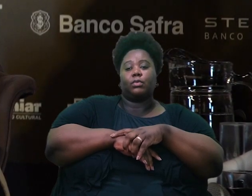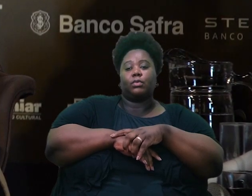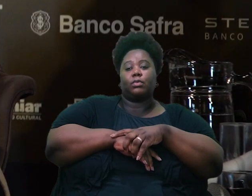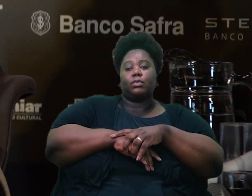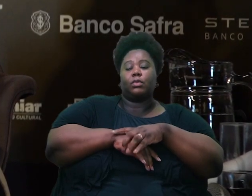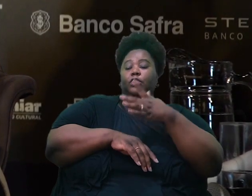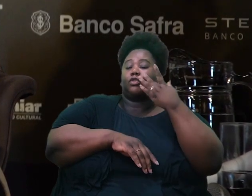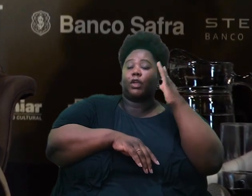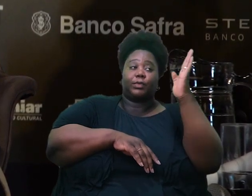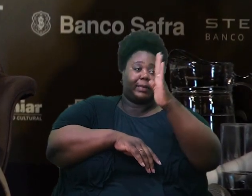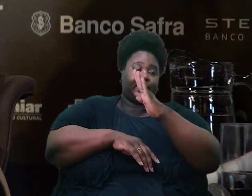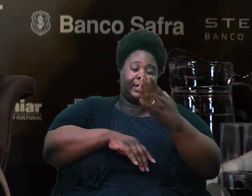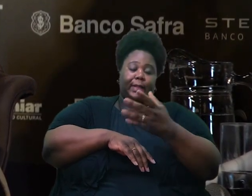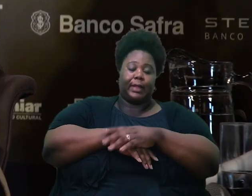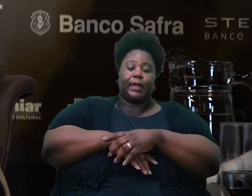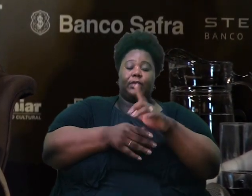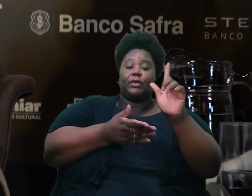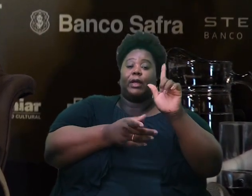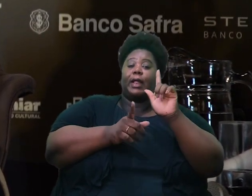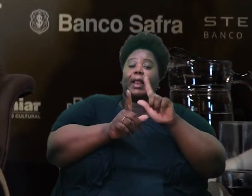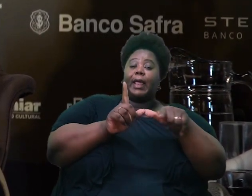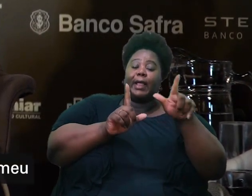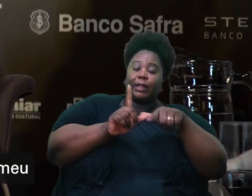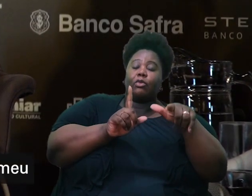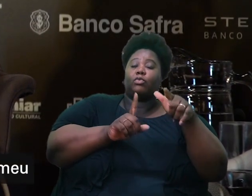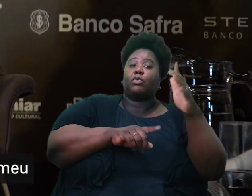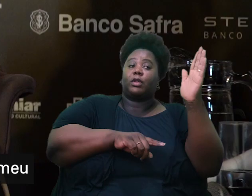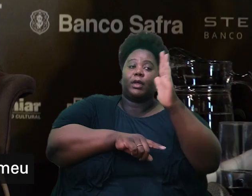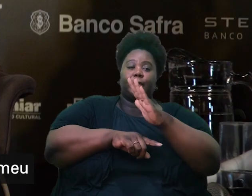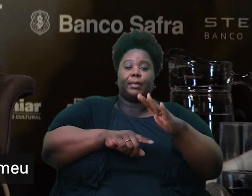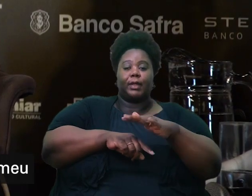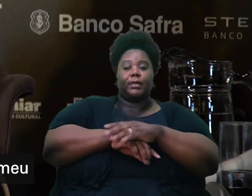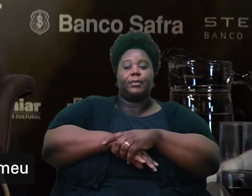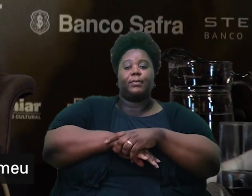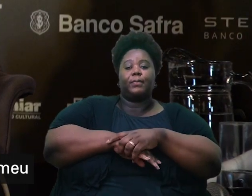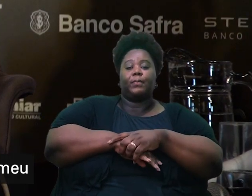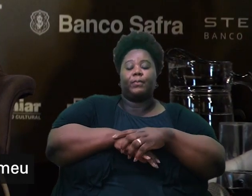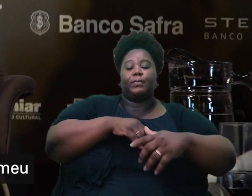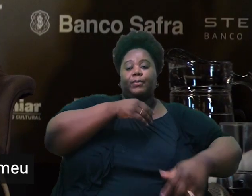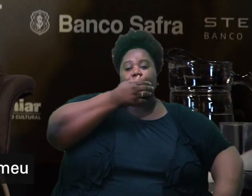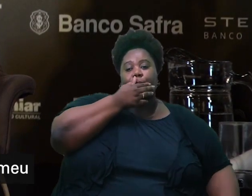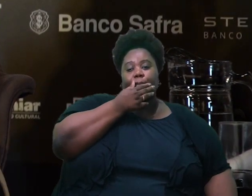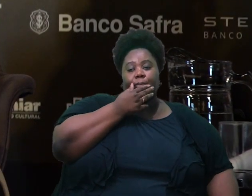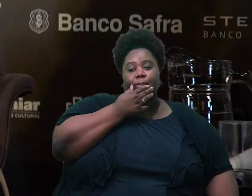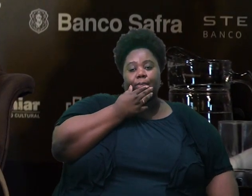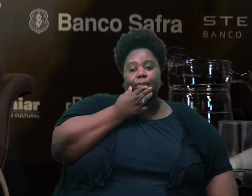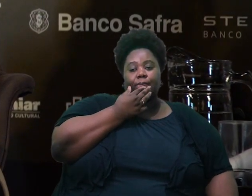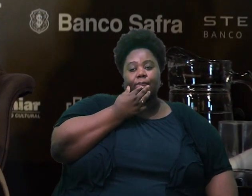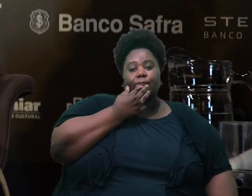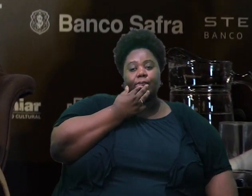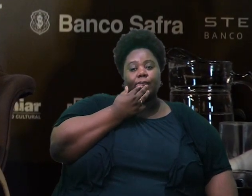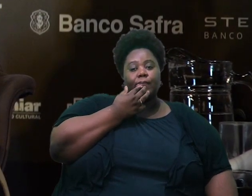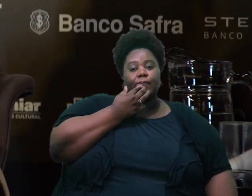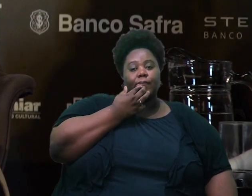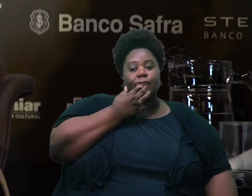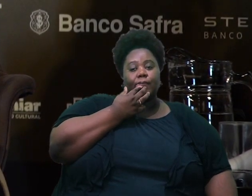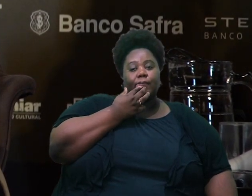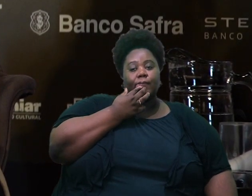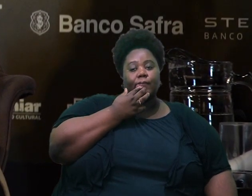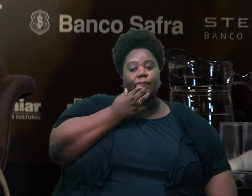sobre teatro brasileiro, sobre literatura brasileira, sobre aquele teatrólogo, um livro meu é sobre aquele